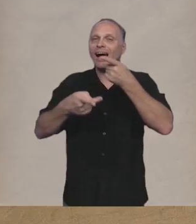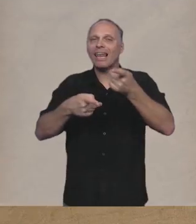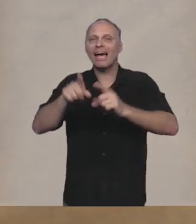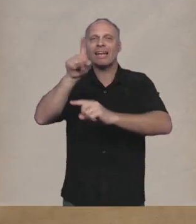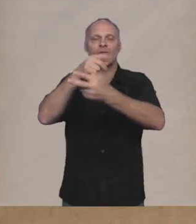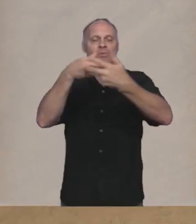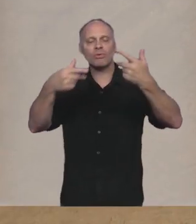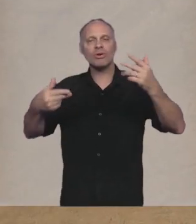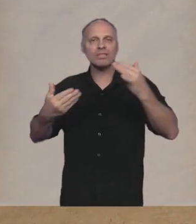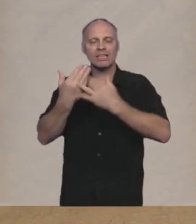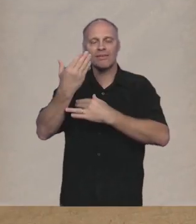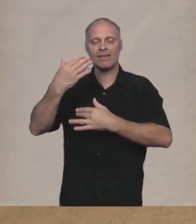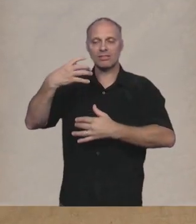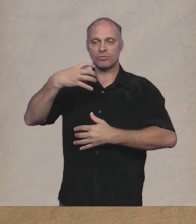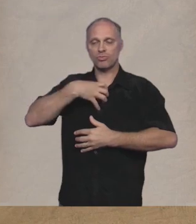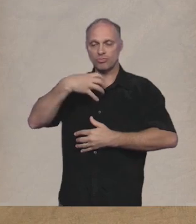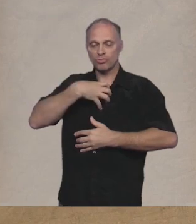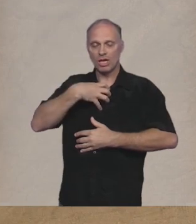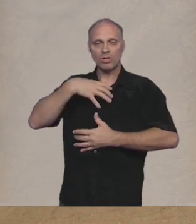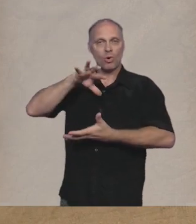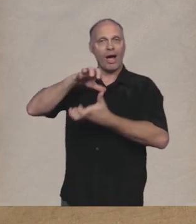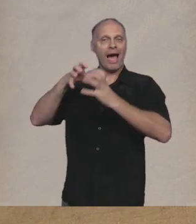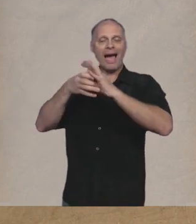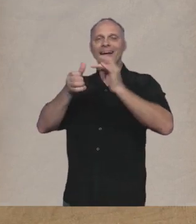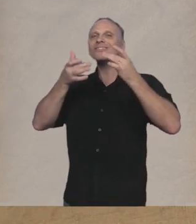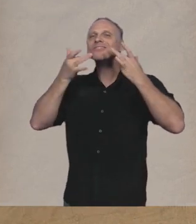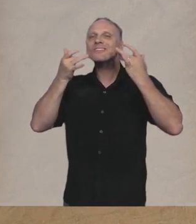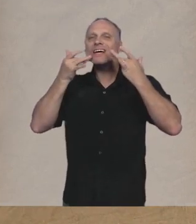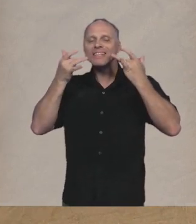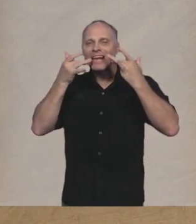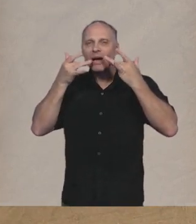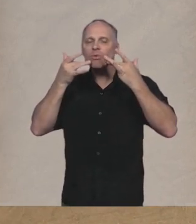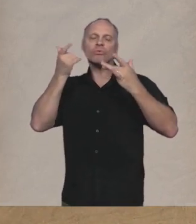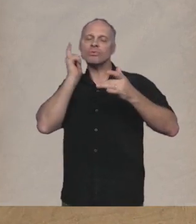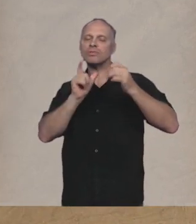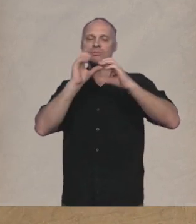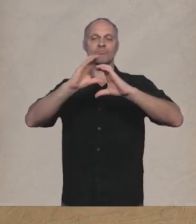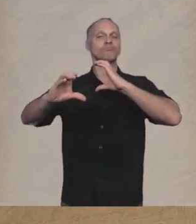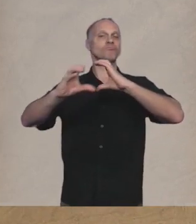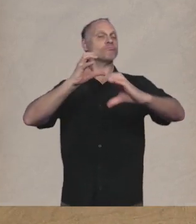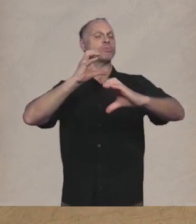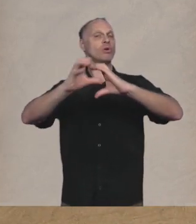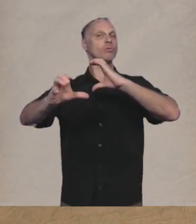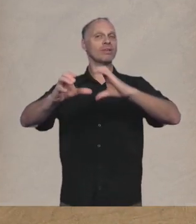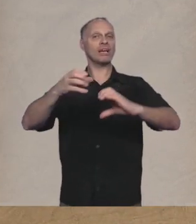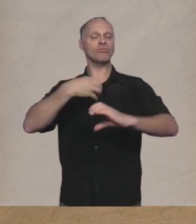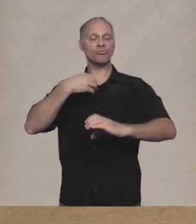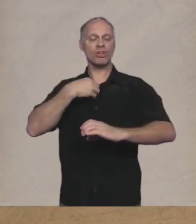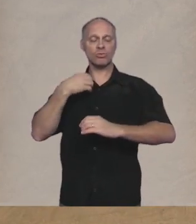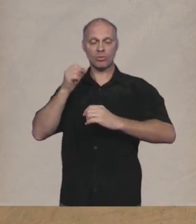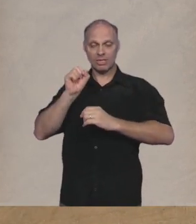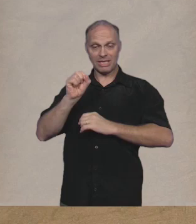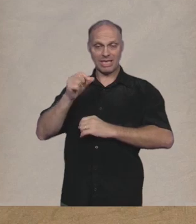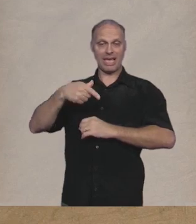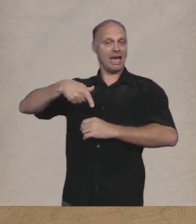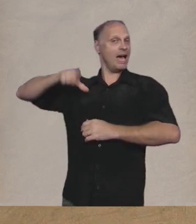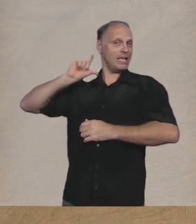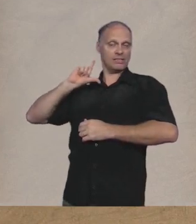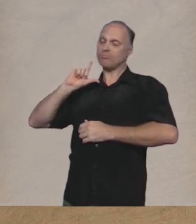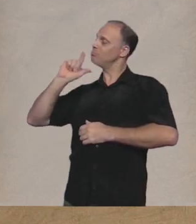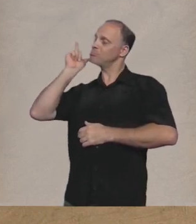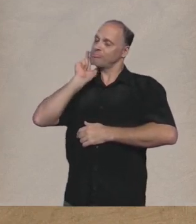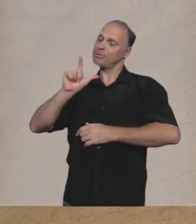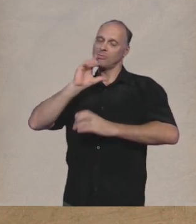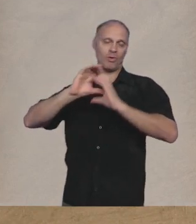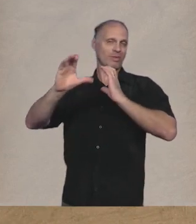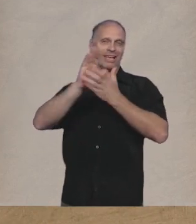algo através de um instrumento artístico me fez se comunicar de uma maneira com a qual não tinha conseguido